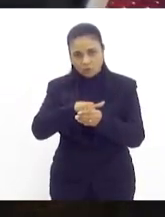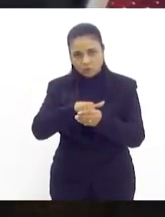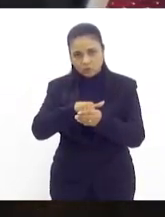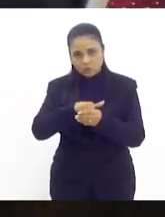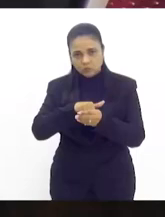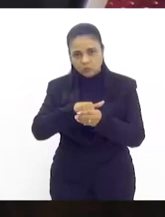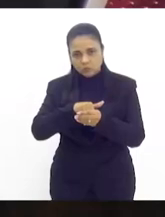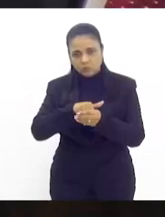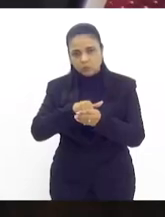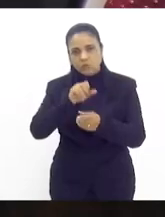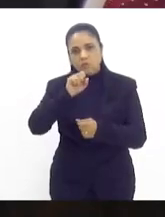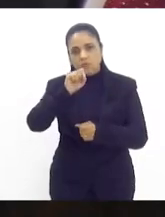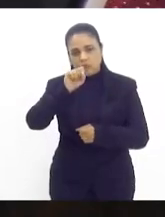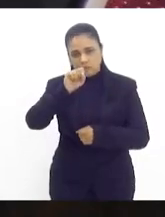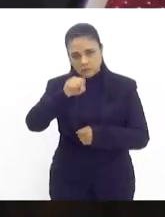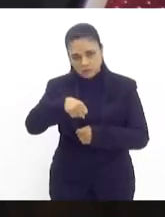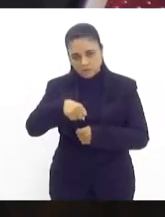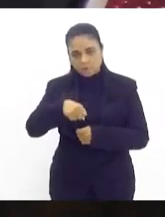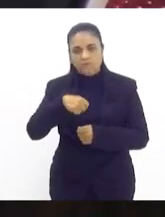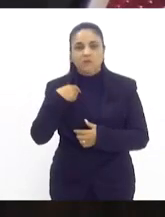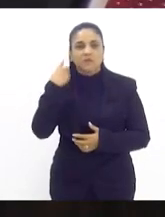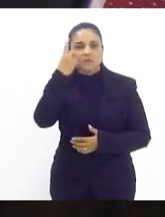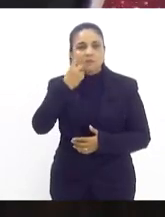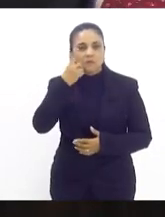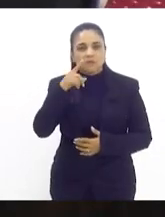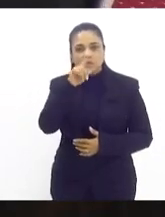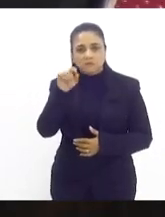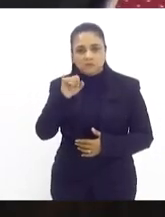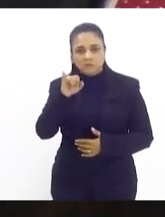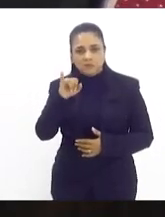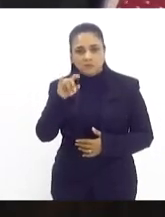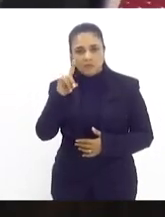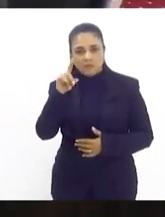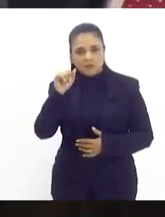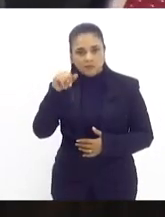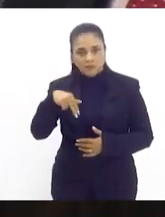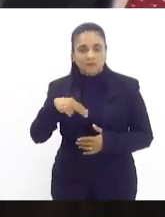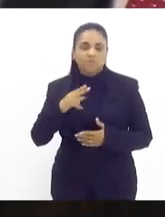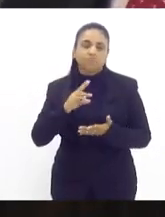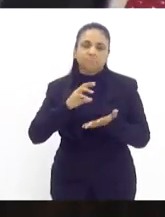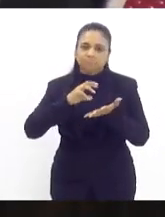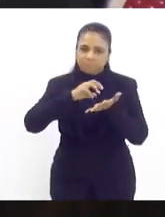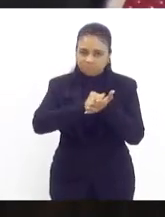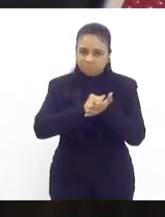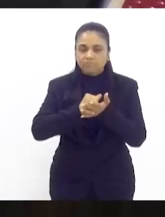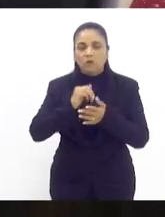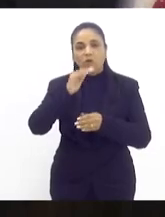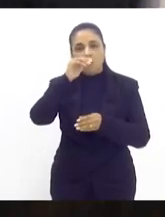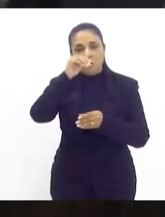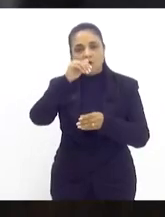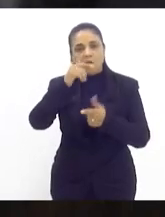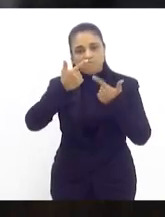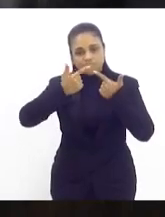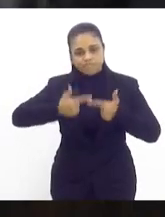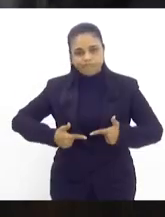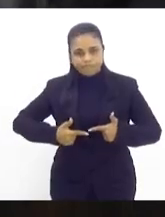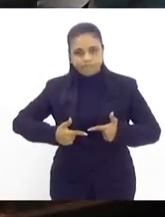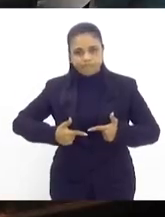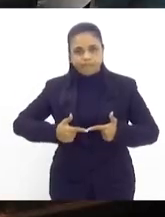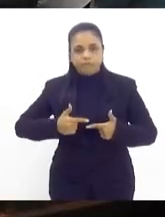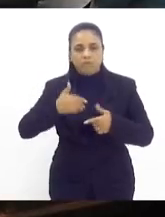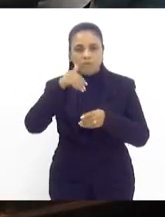Consignado o voto sim. Deputada Zeidan, deixou consignado a abstenção.